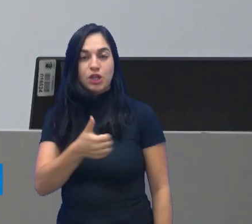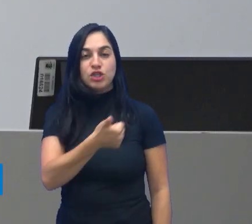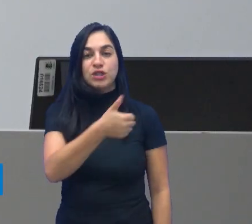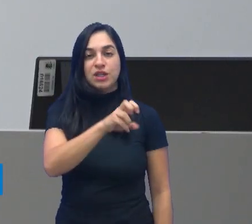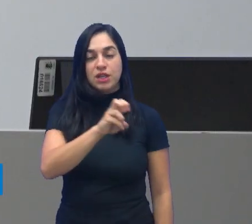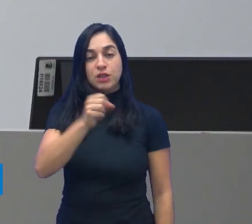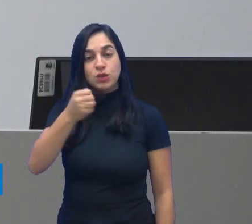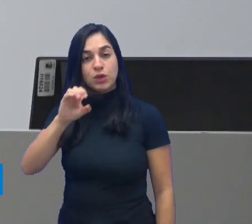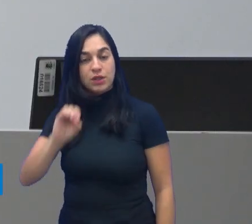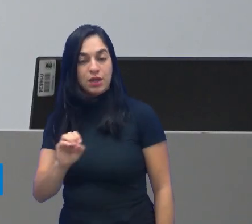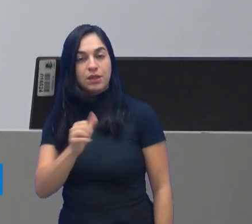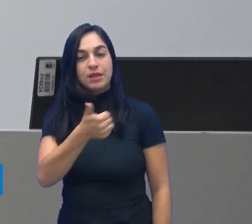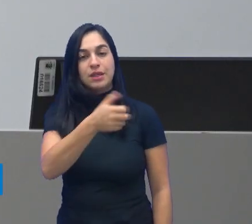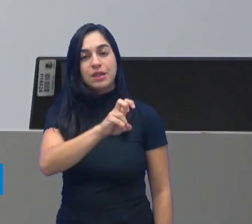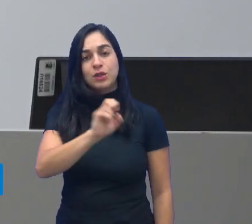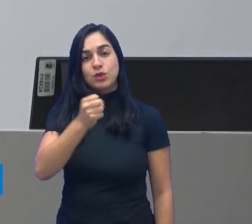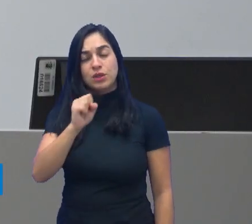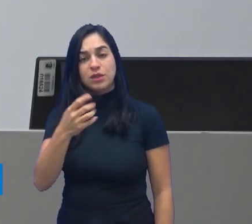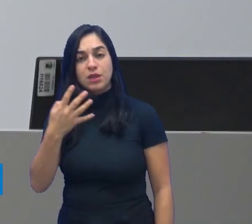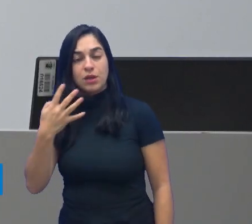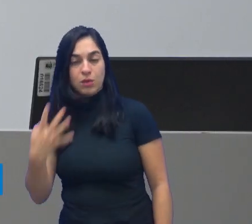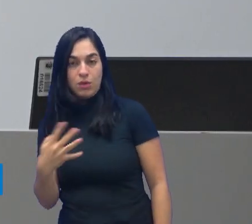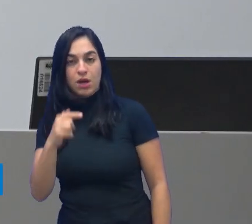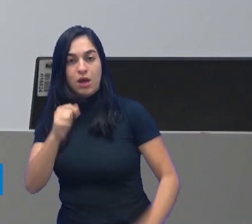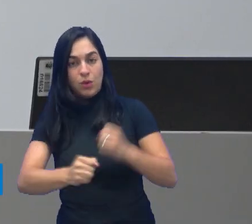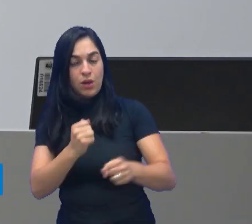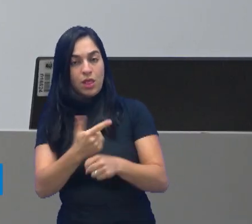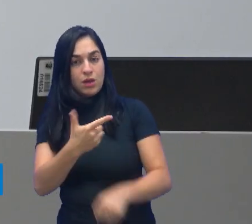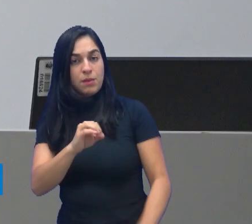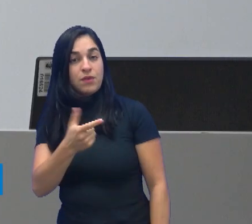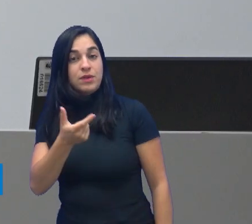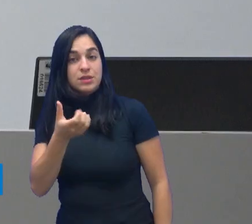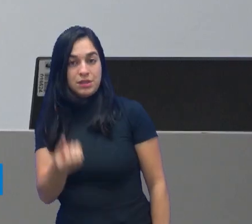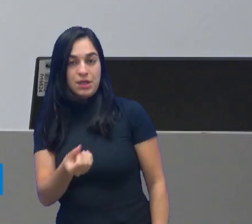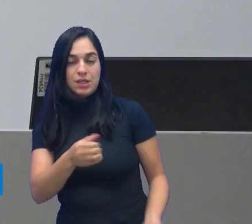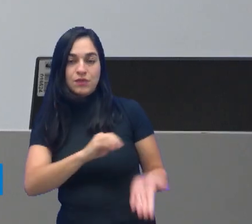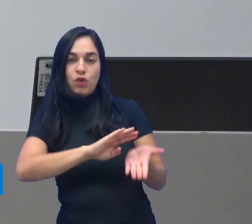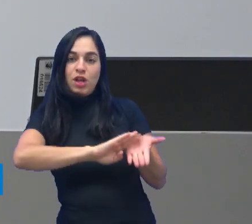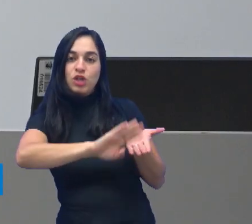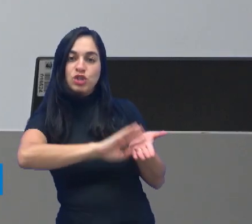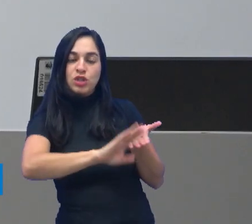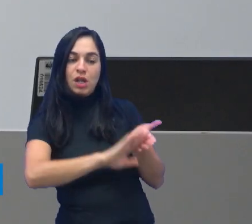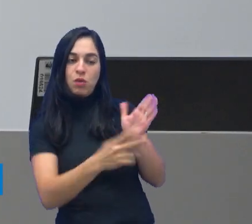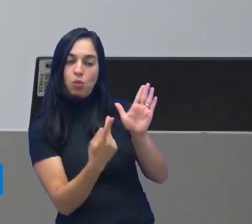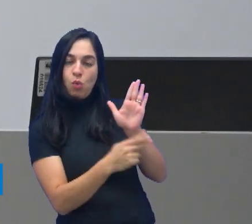e o 1584/2006, constante na pauta, foram retirados pelos autores.